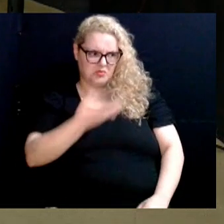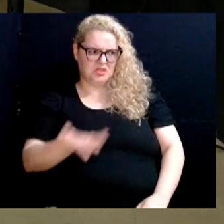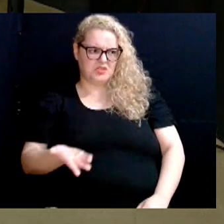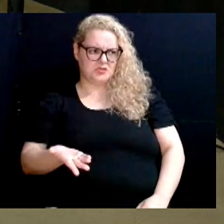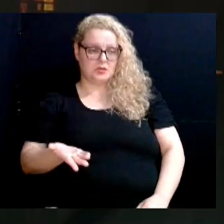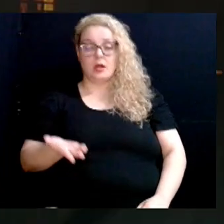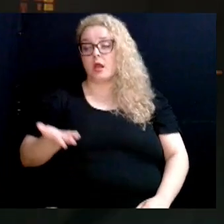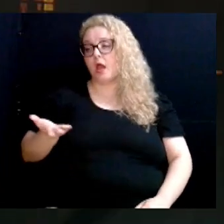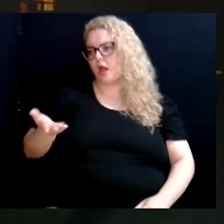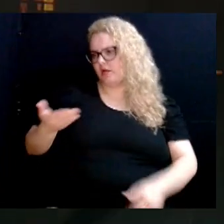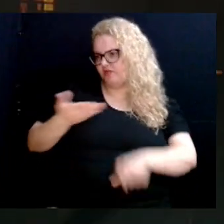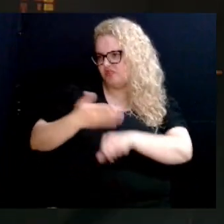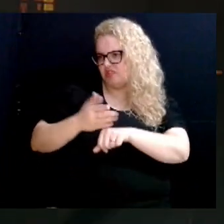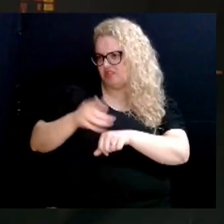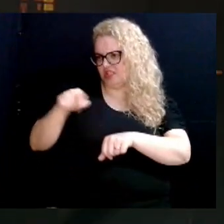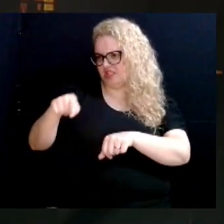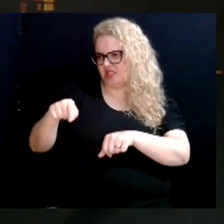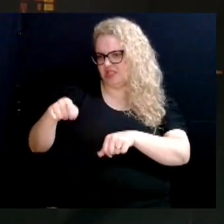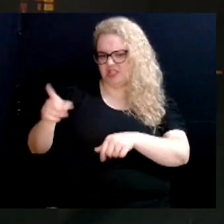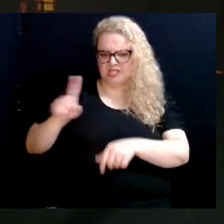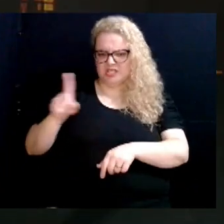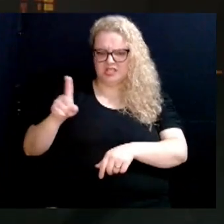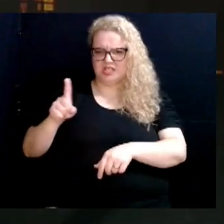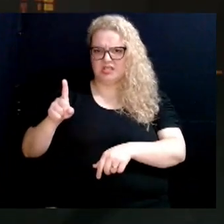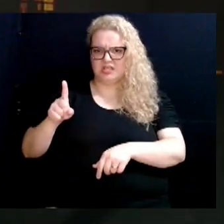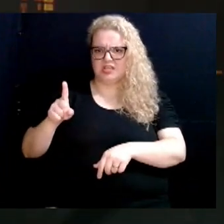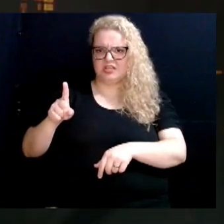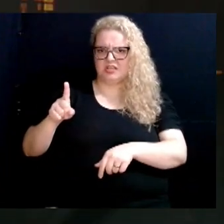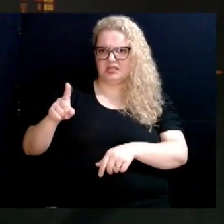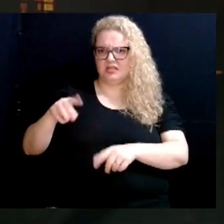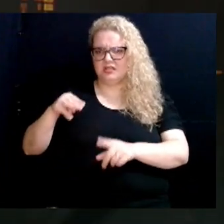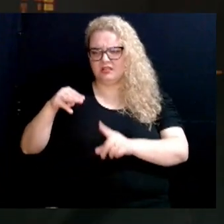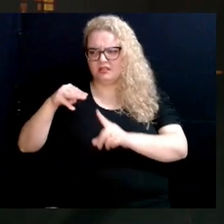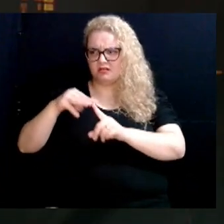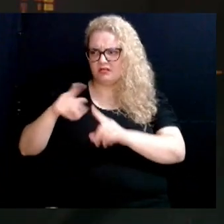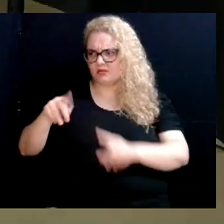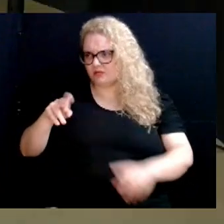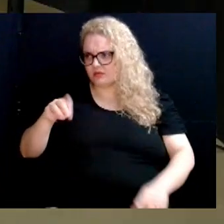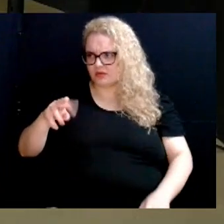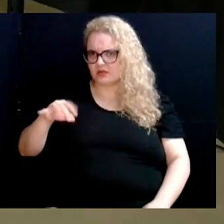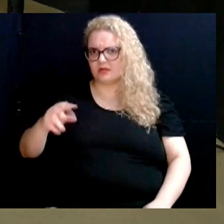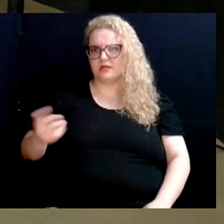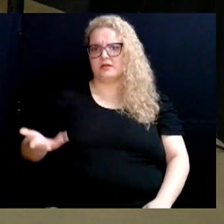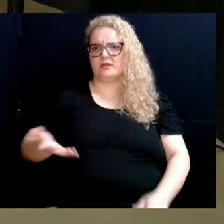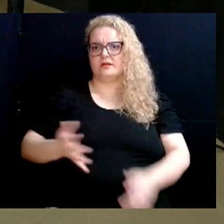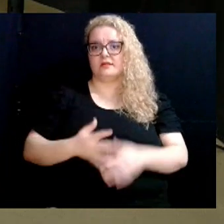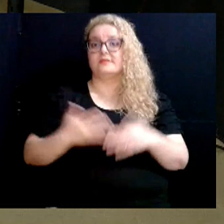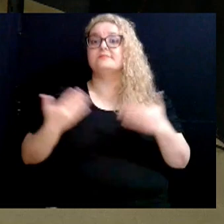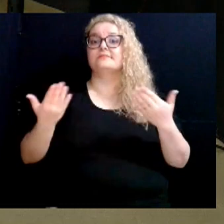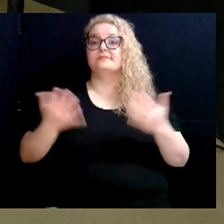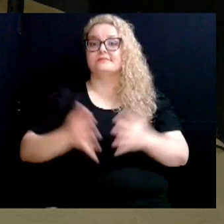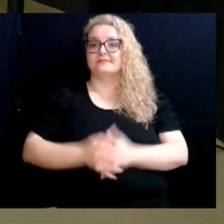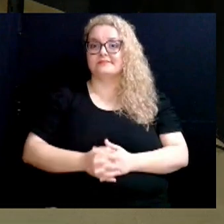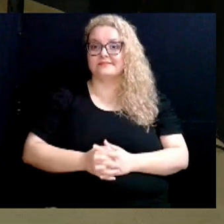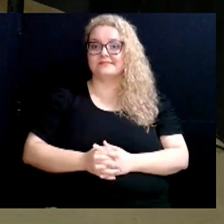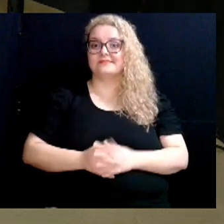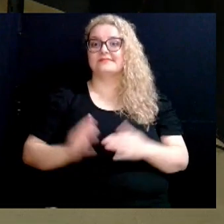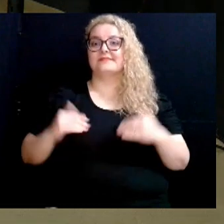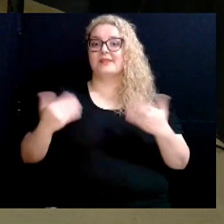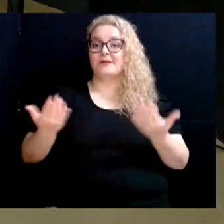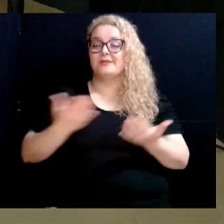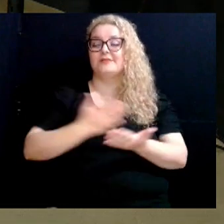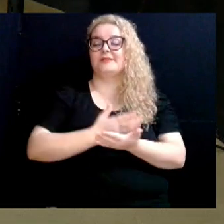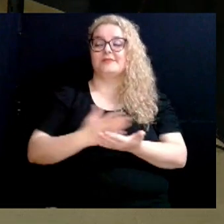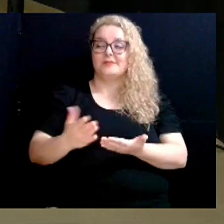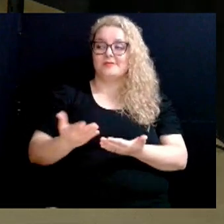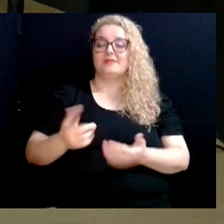Mas você treina e você não bate a meta de proteína? E aí? Quando começa também